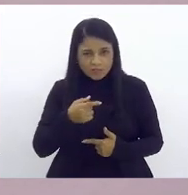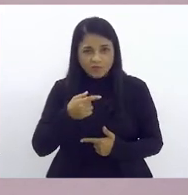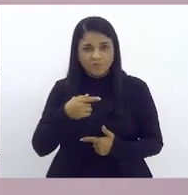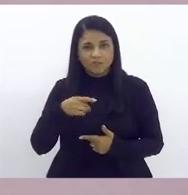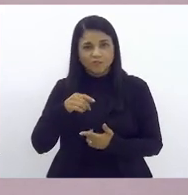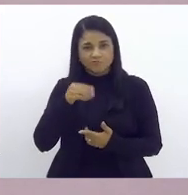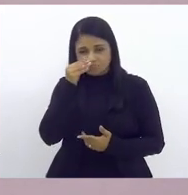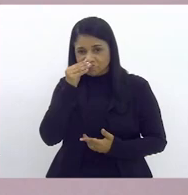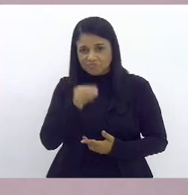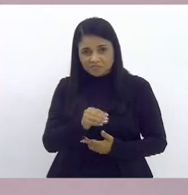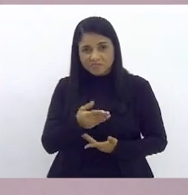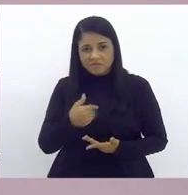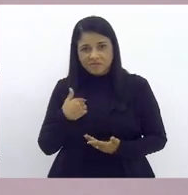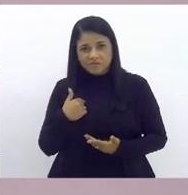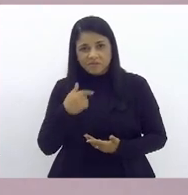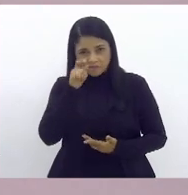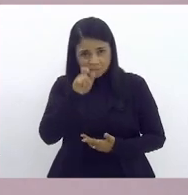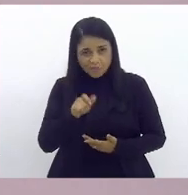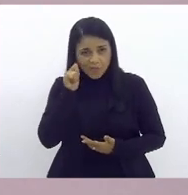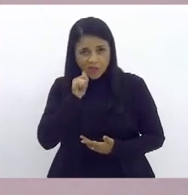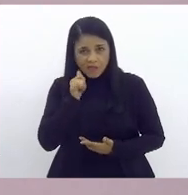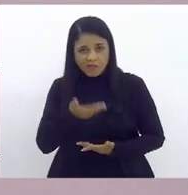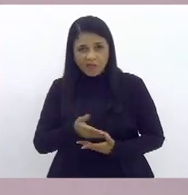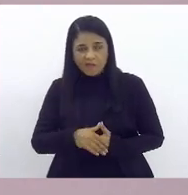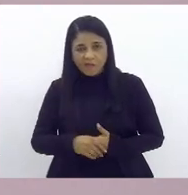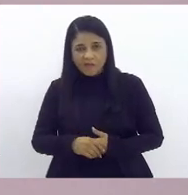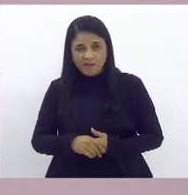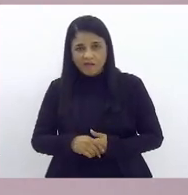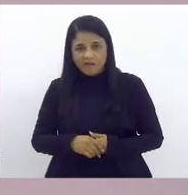Nós somos descartáveis?